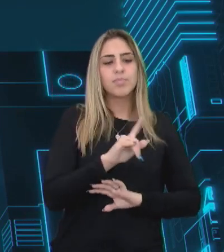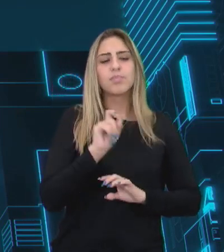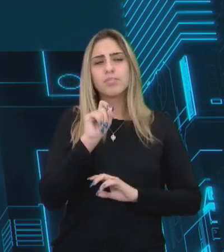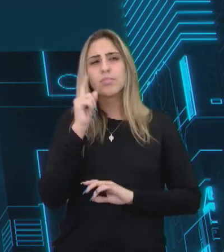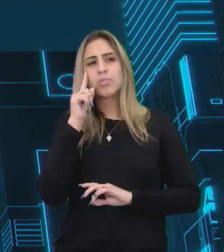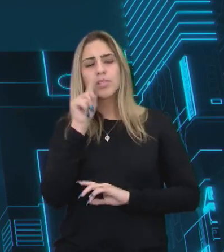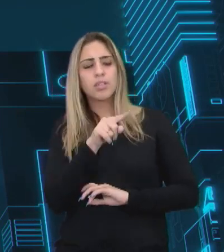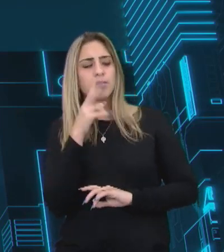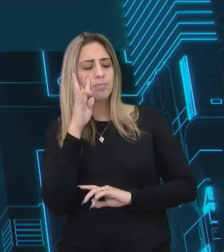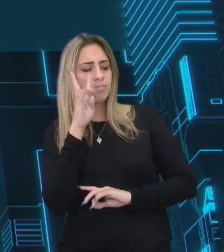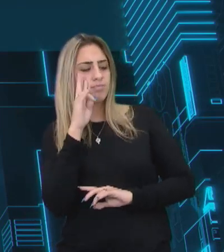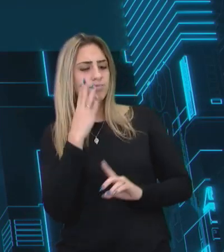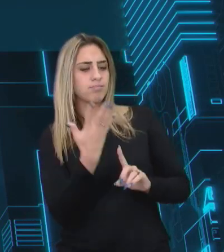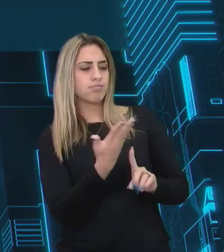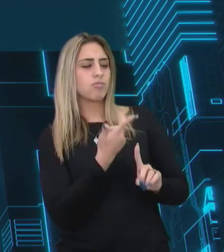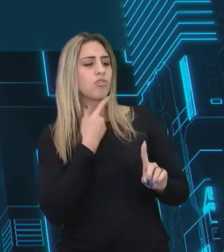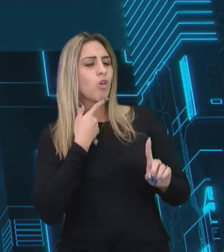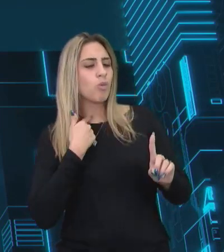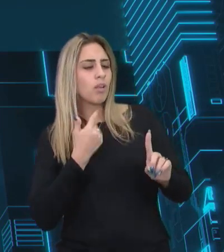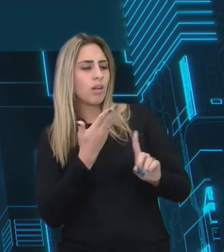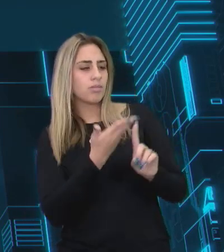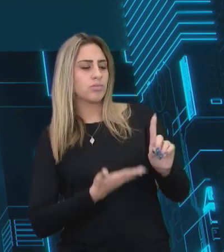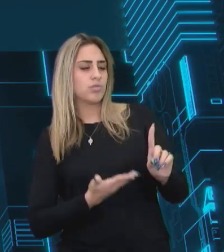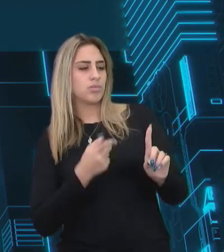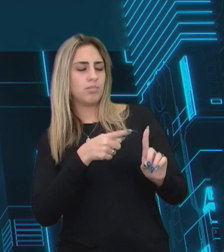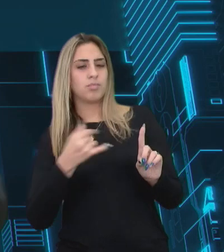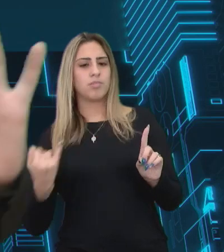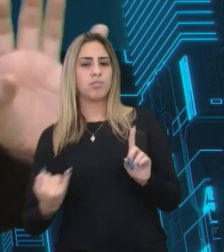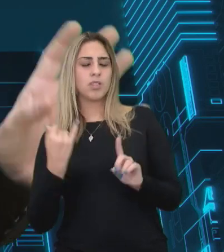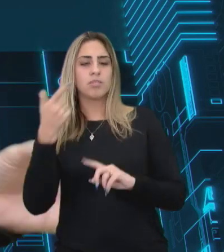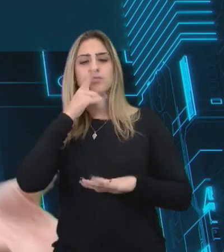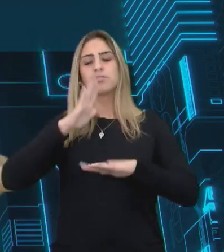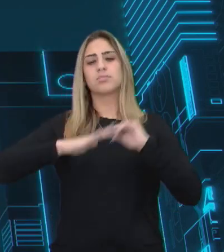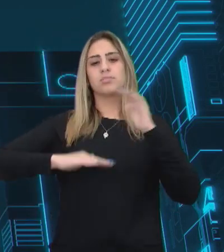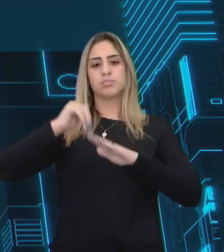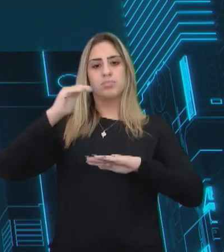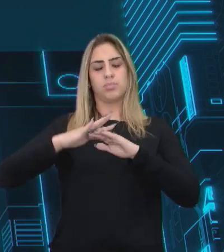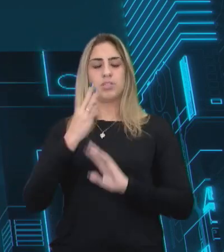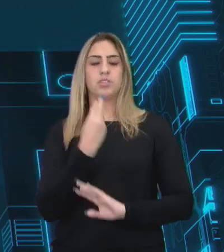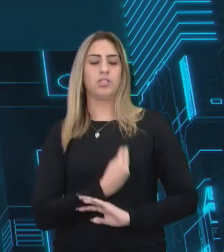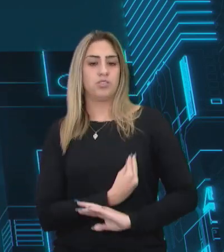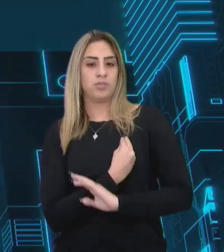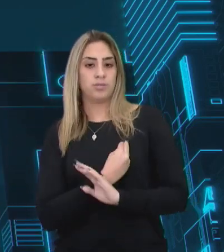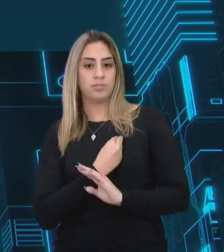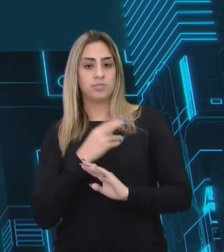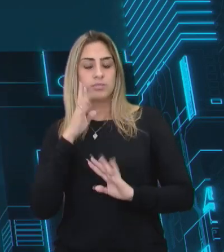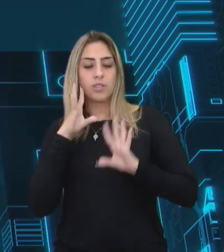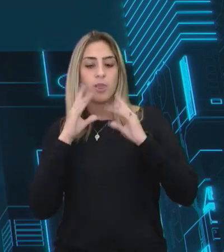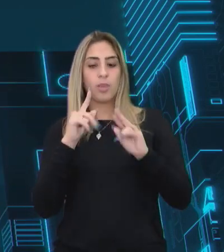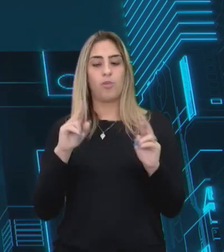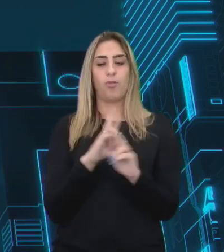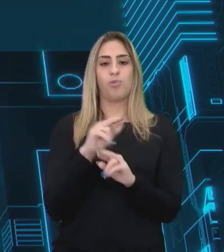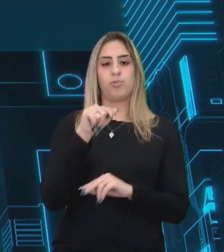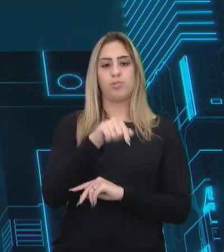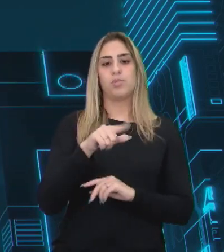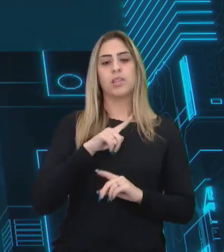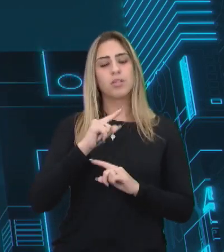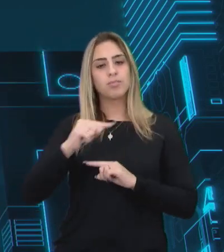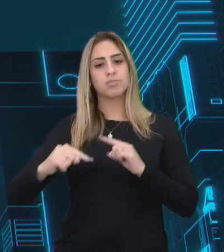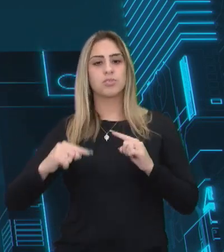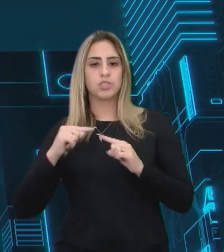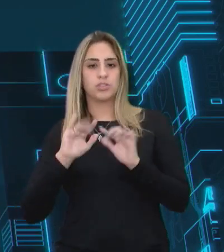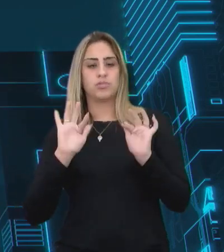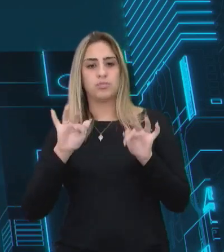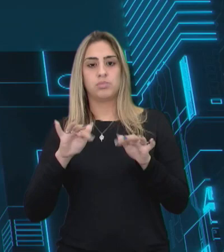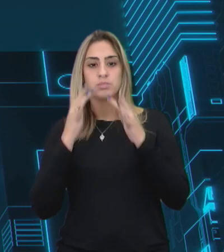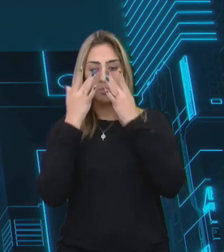realmente um fundamento, a gente quer que a nossa construção do projeto de vida se relacione toda ela até chegar num objetivo.